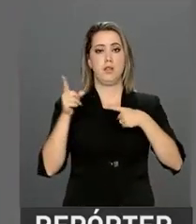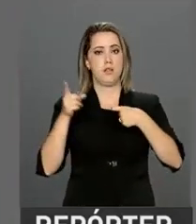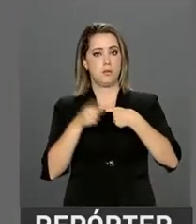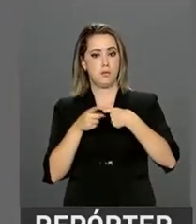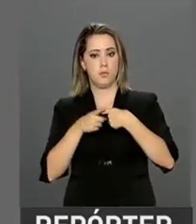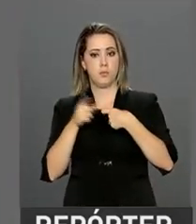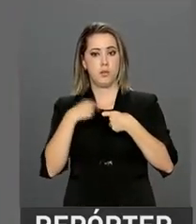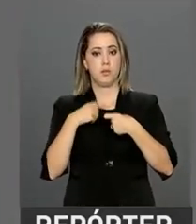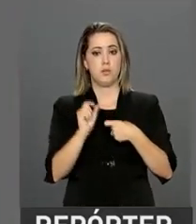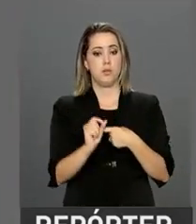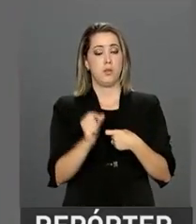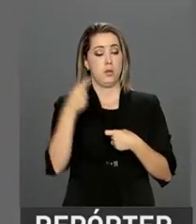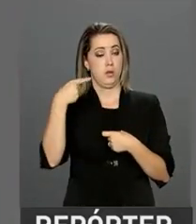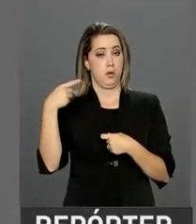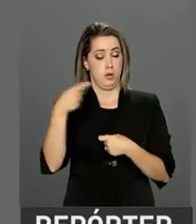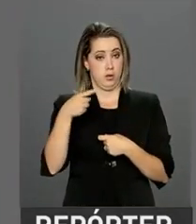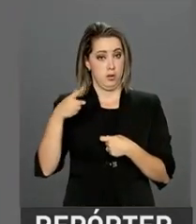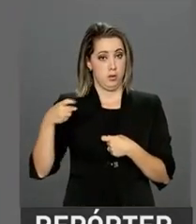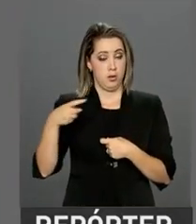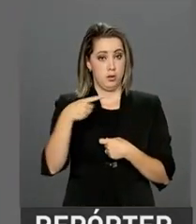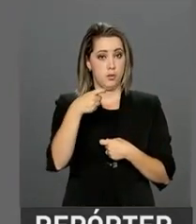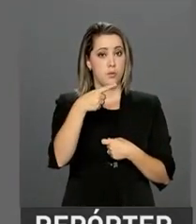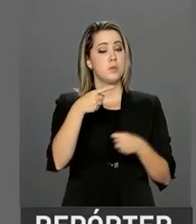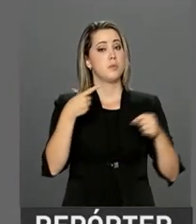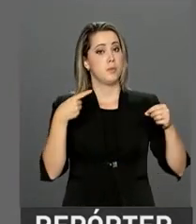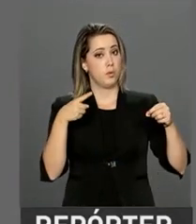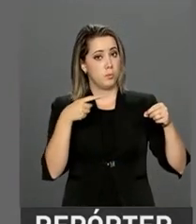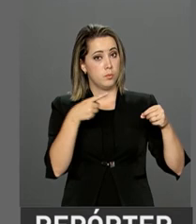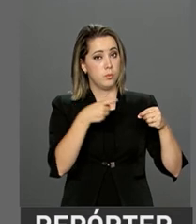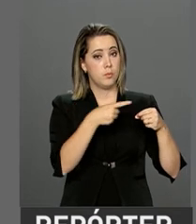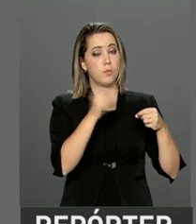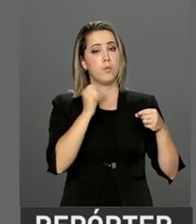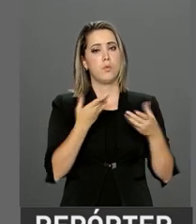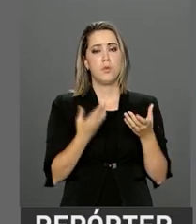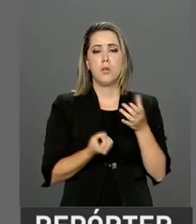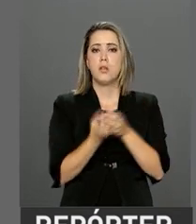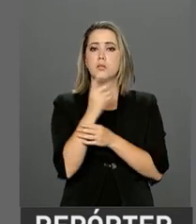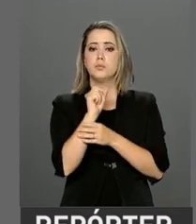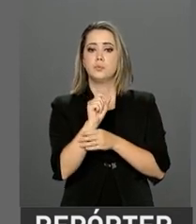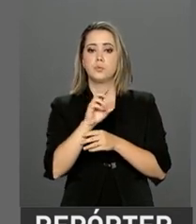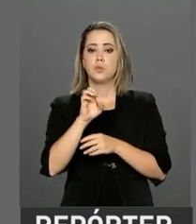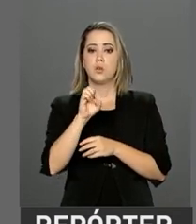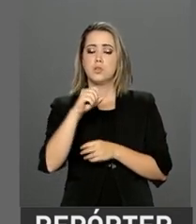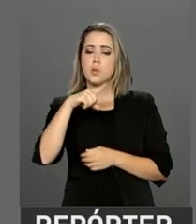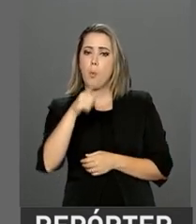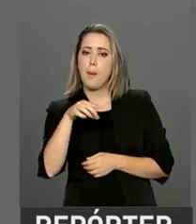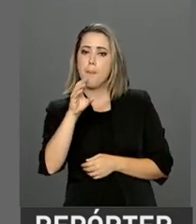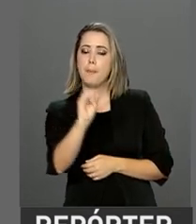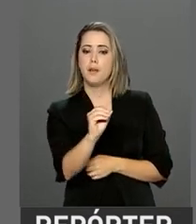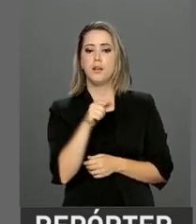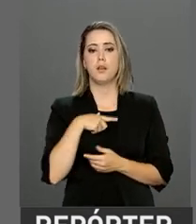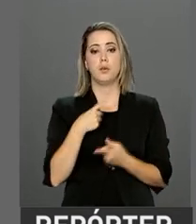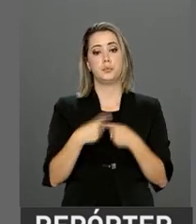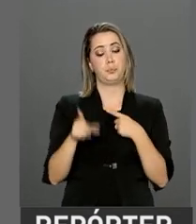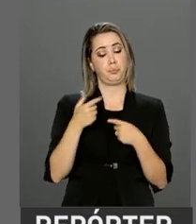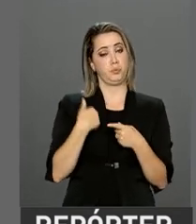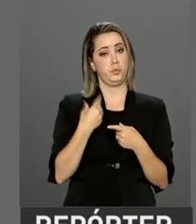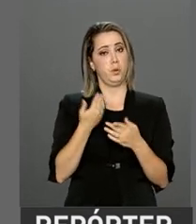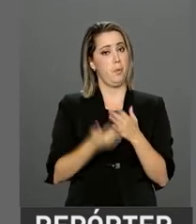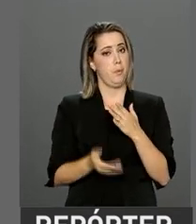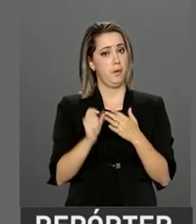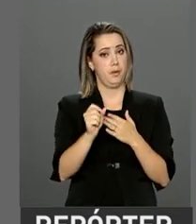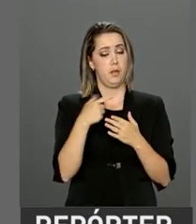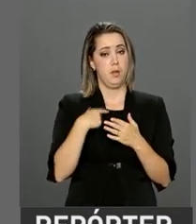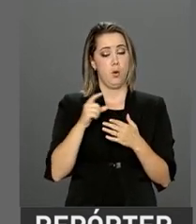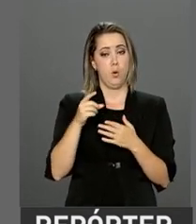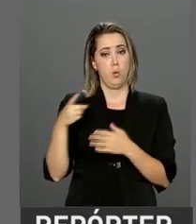o espermatozoide é inseminado no óvulo em laboratório, gerando um embrião. Aqueles que não passam pela inseminação